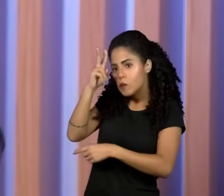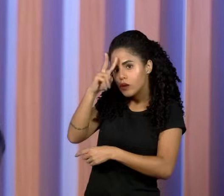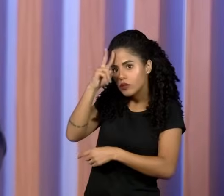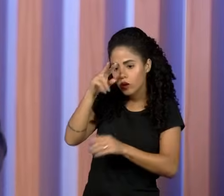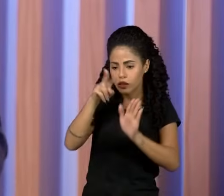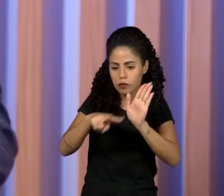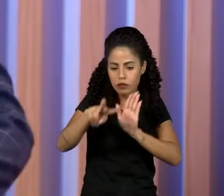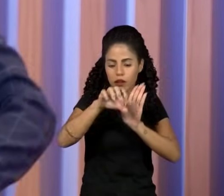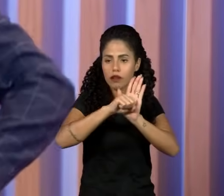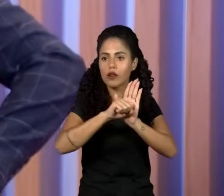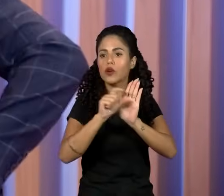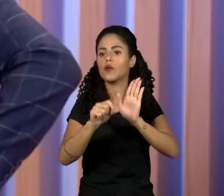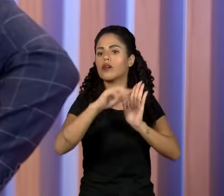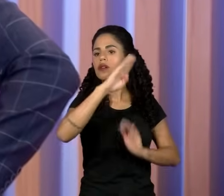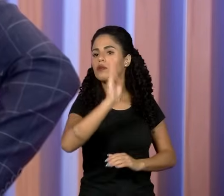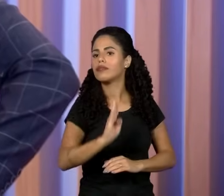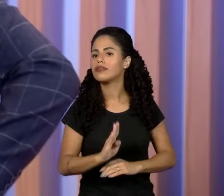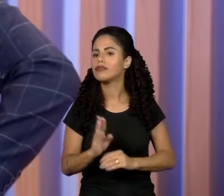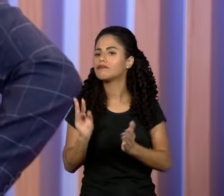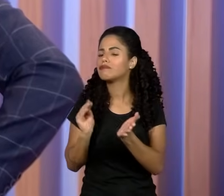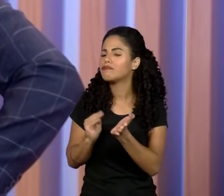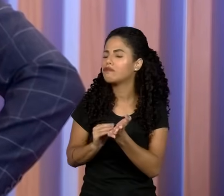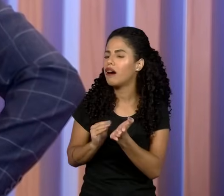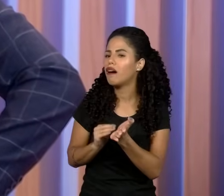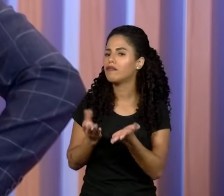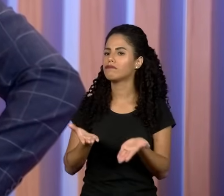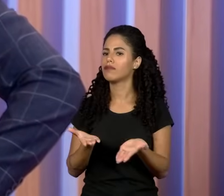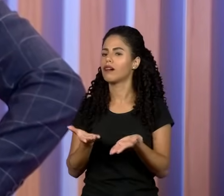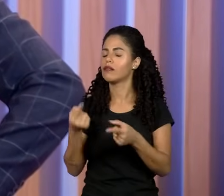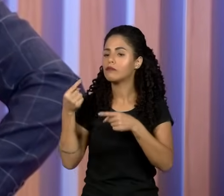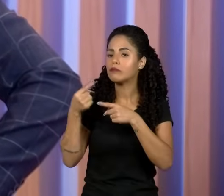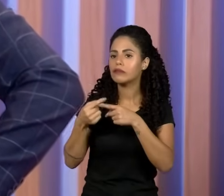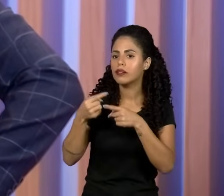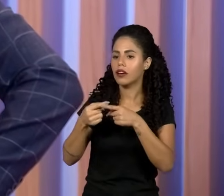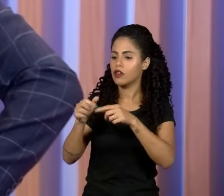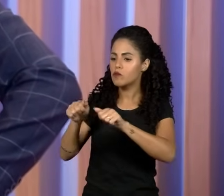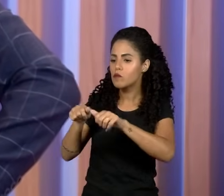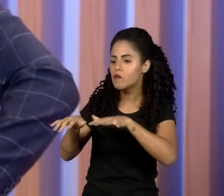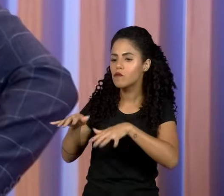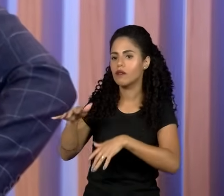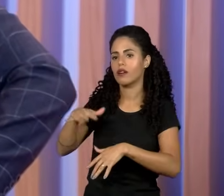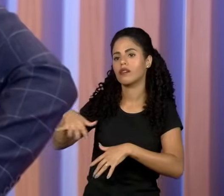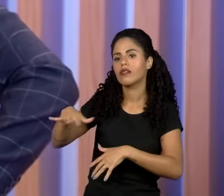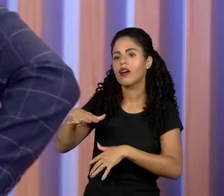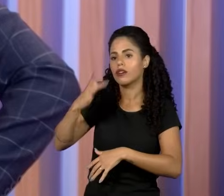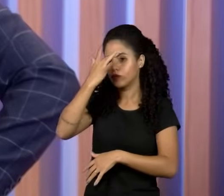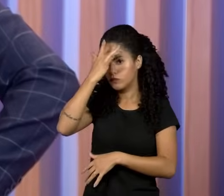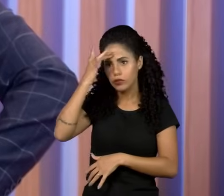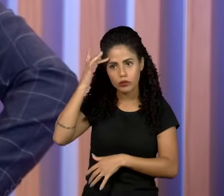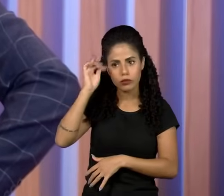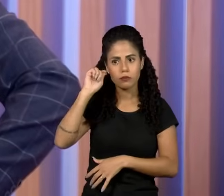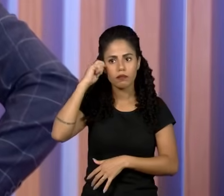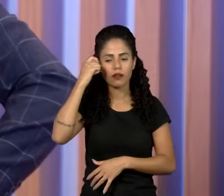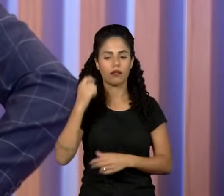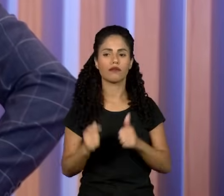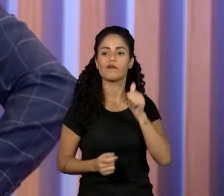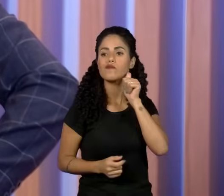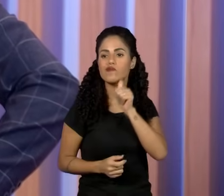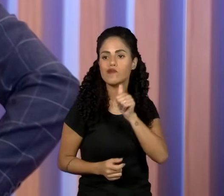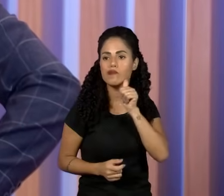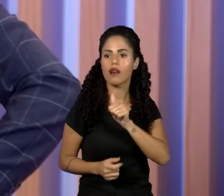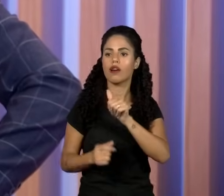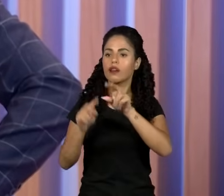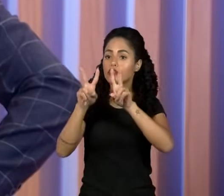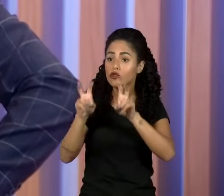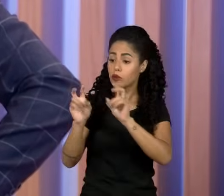audiovisual brasileiro sempre foi ausente. Sempre foi uma demanda dos movimentos negros, dos movimentos de mulheres. Olha, nós precisamos